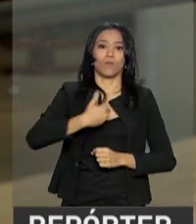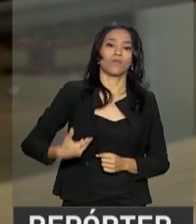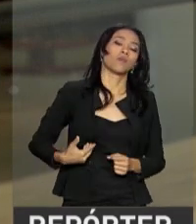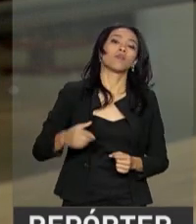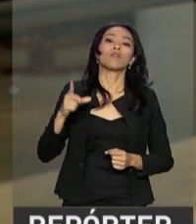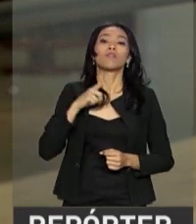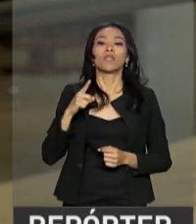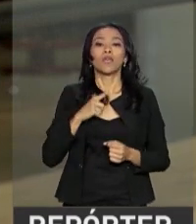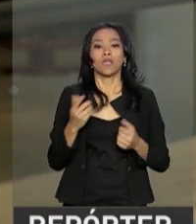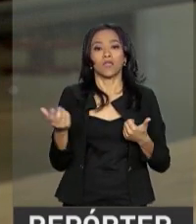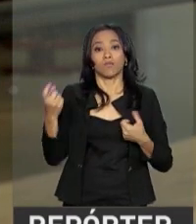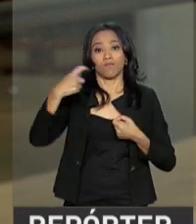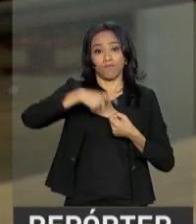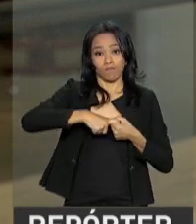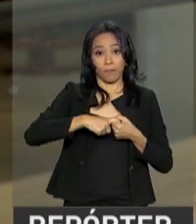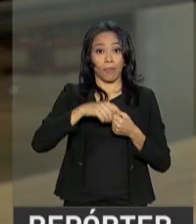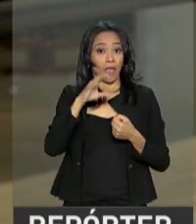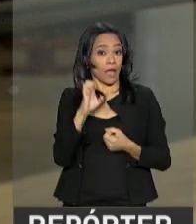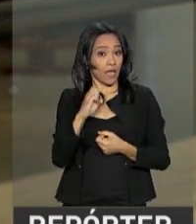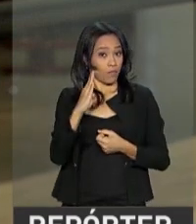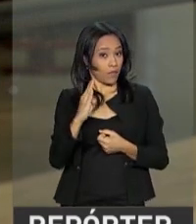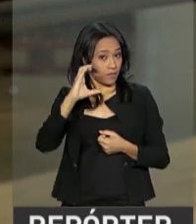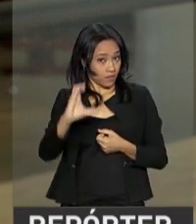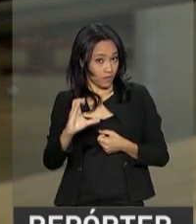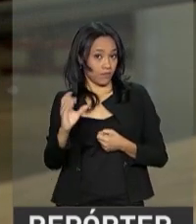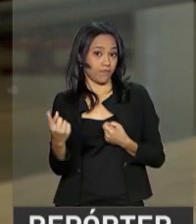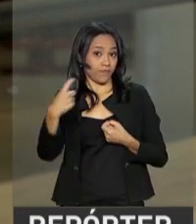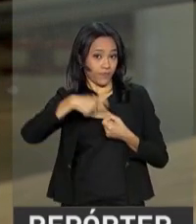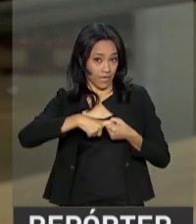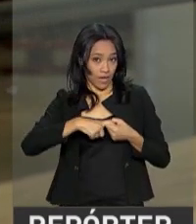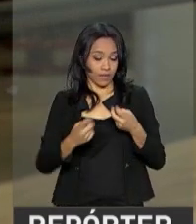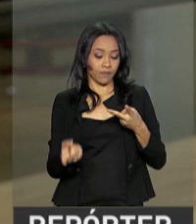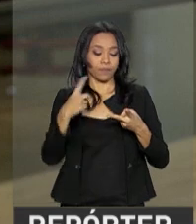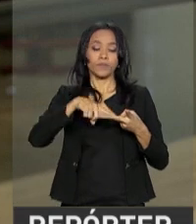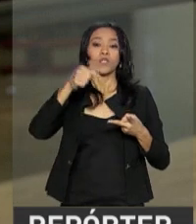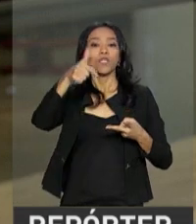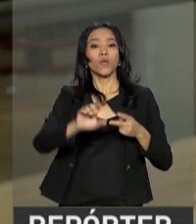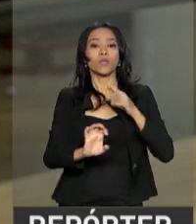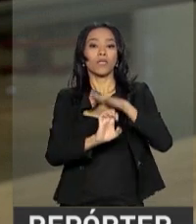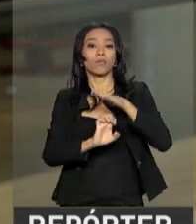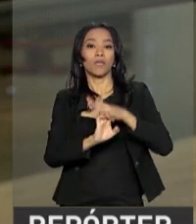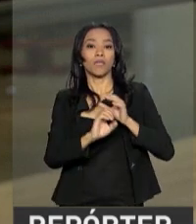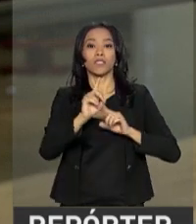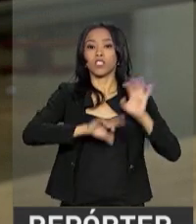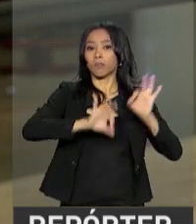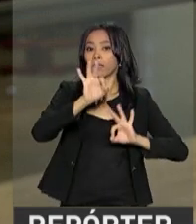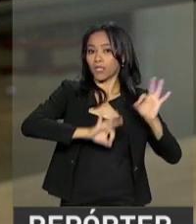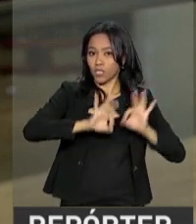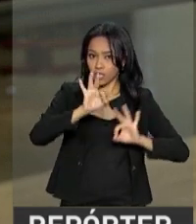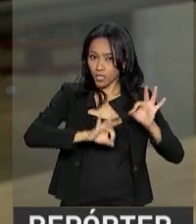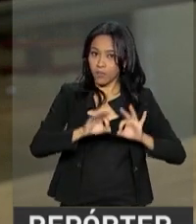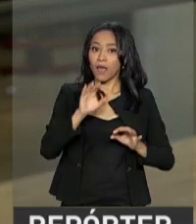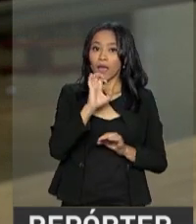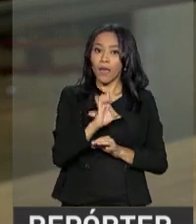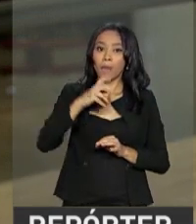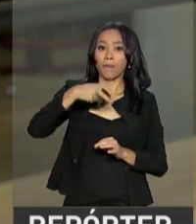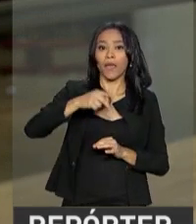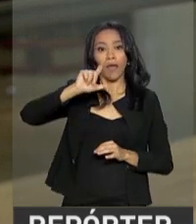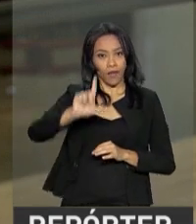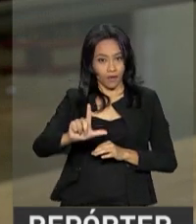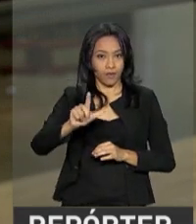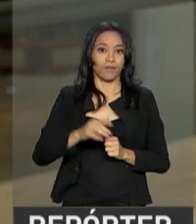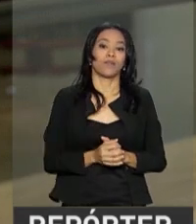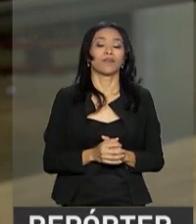ao órgão a empresa brasil de comunicação e bc ea empresa de planejamento e logística e pl de